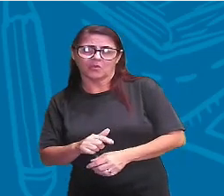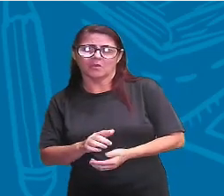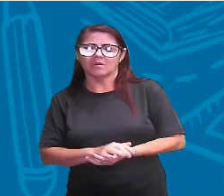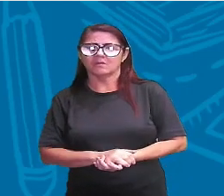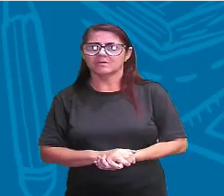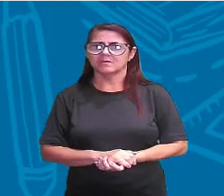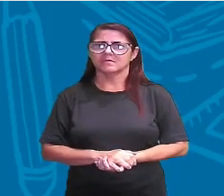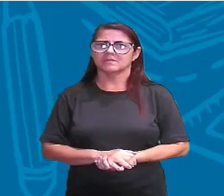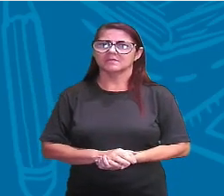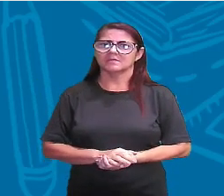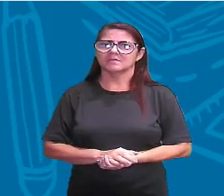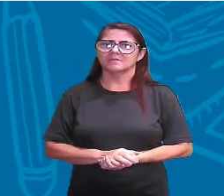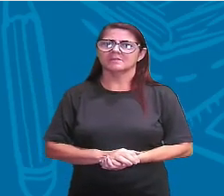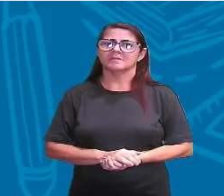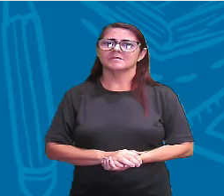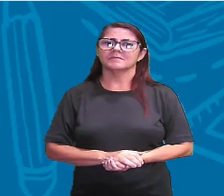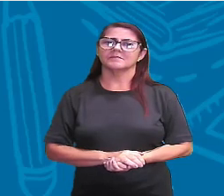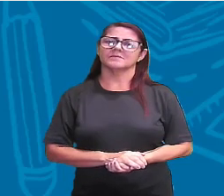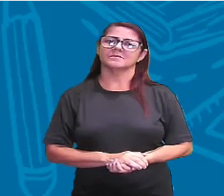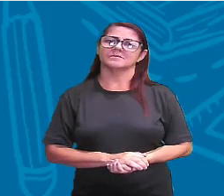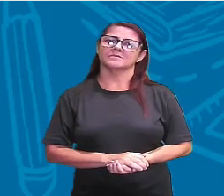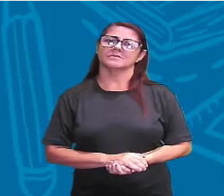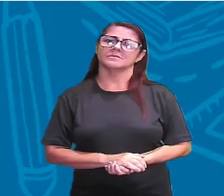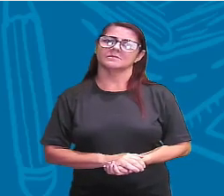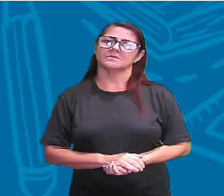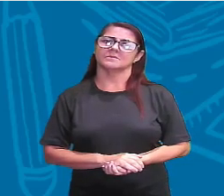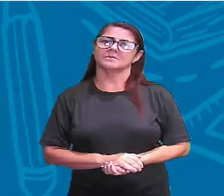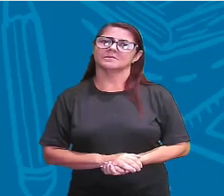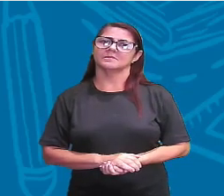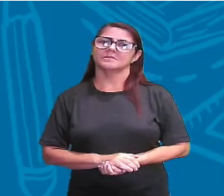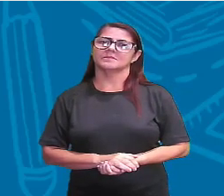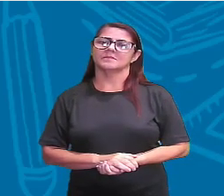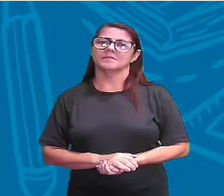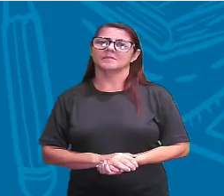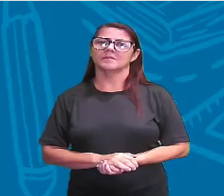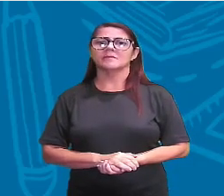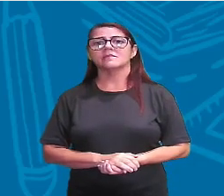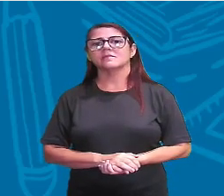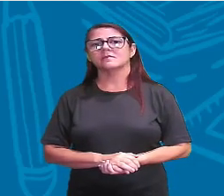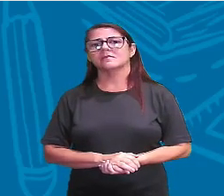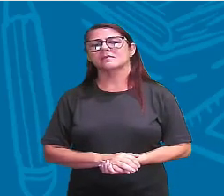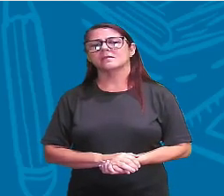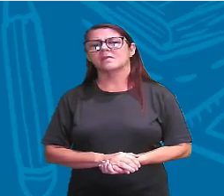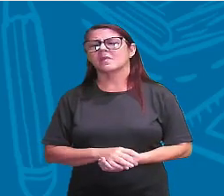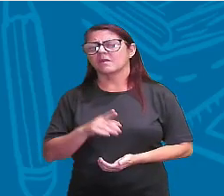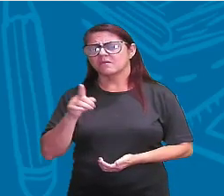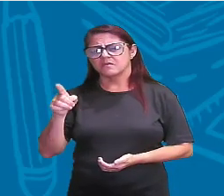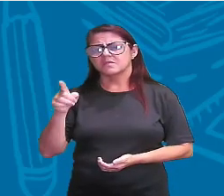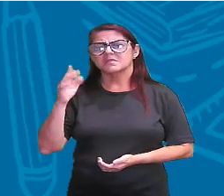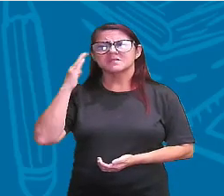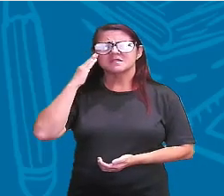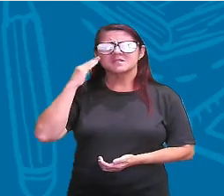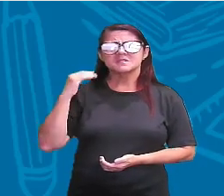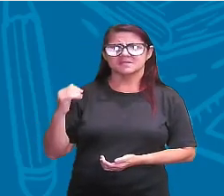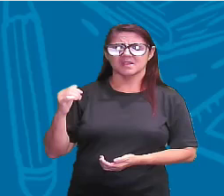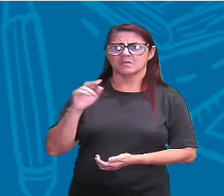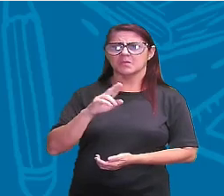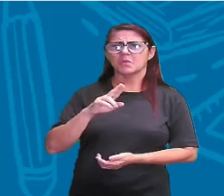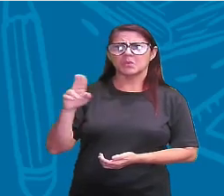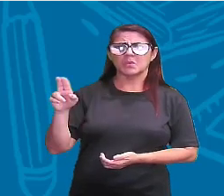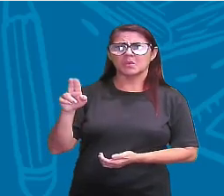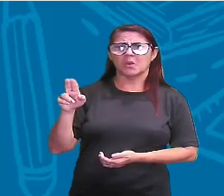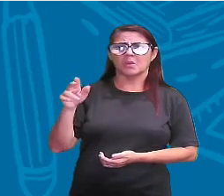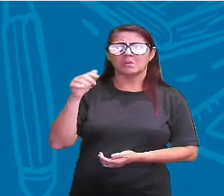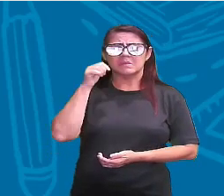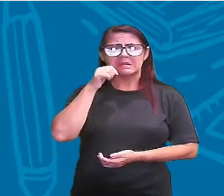Do you know what her name is? E aí a gente tem, você sabe qual é o nome